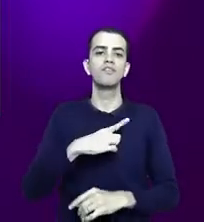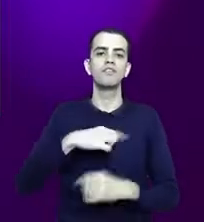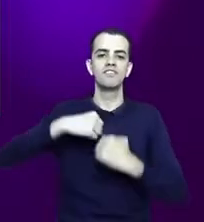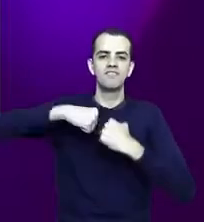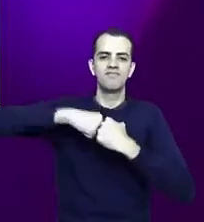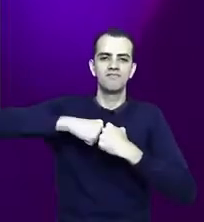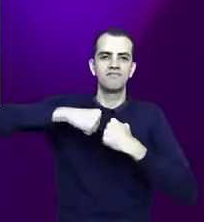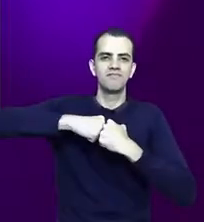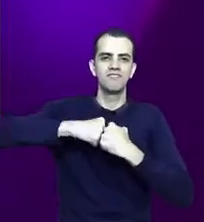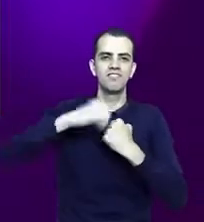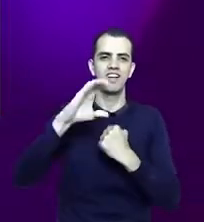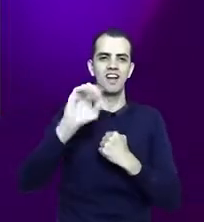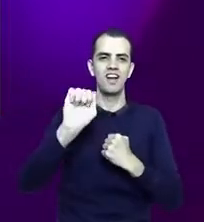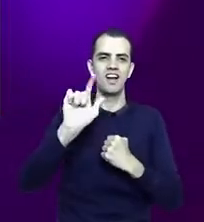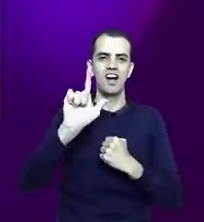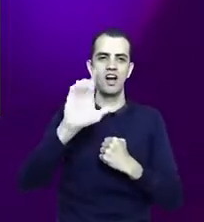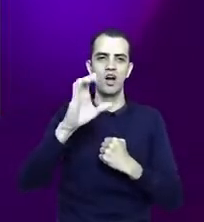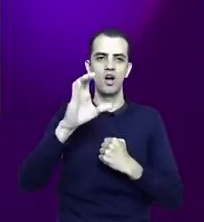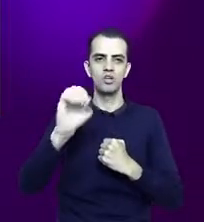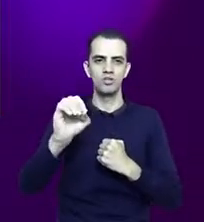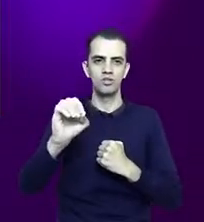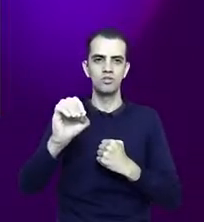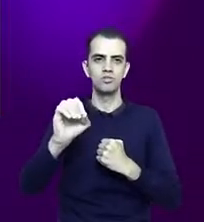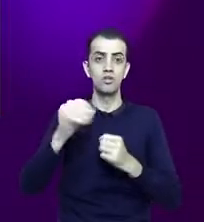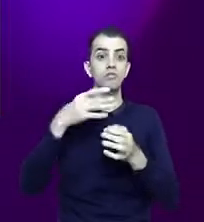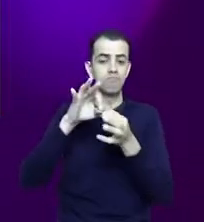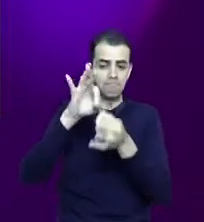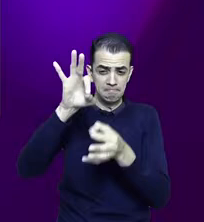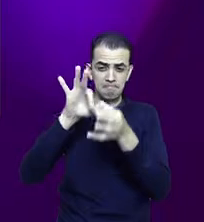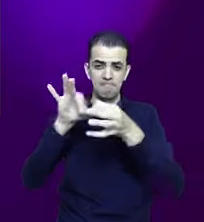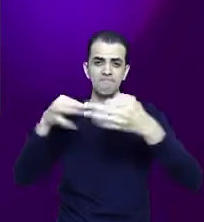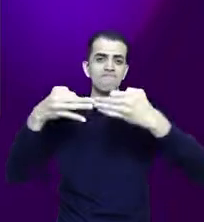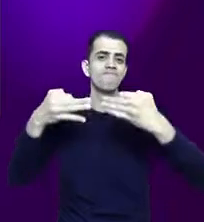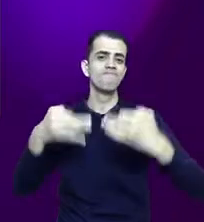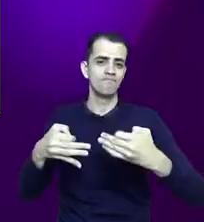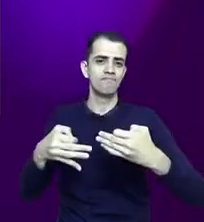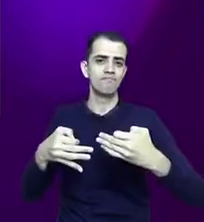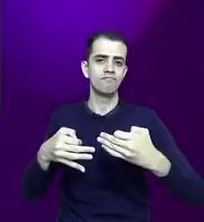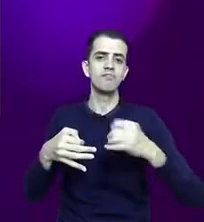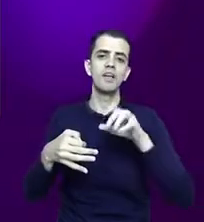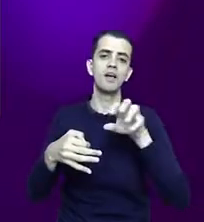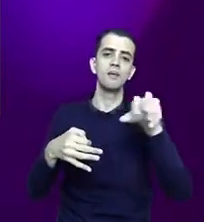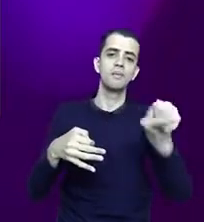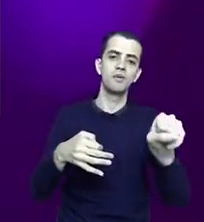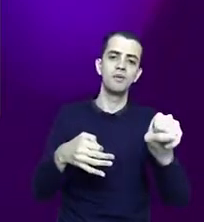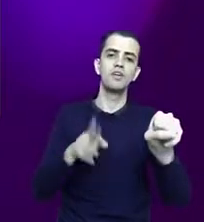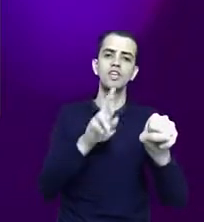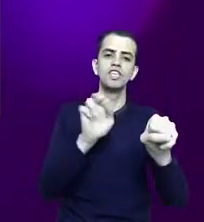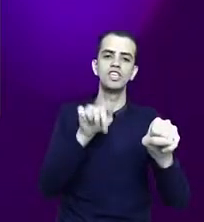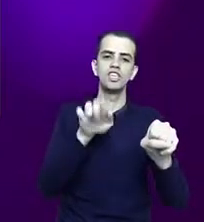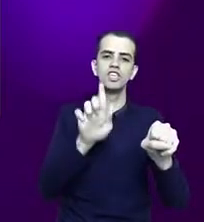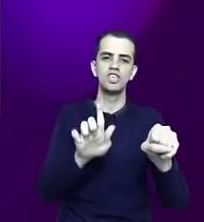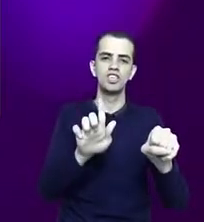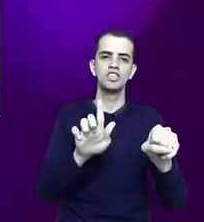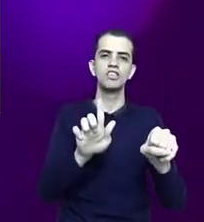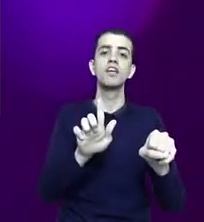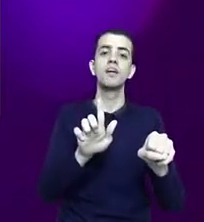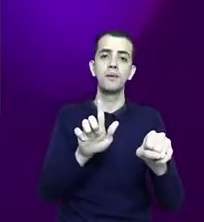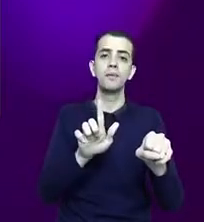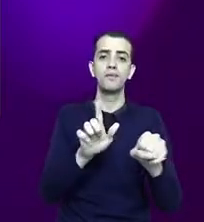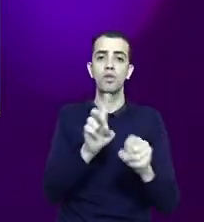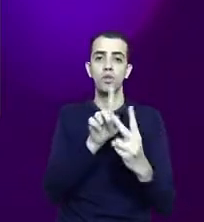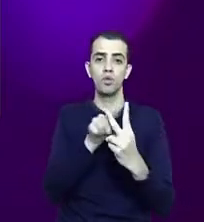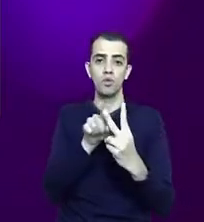calços sob medida, utilizados com uma prótese convencional hinge, né, tipo hinge. Então, é um outro